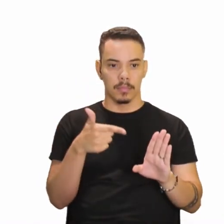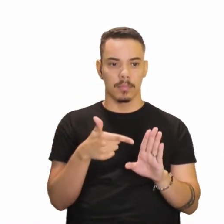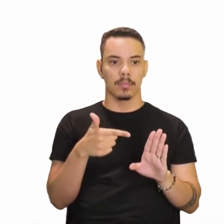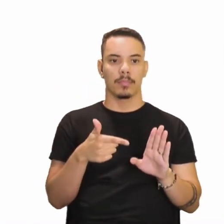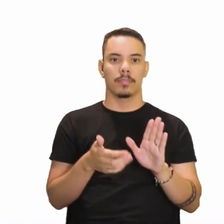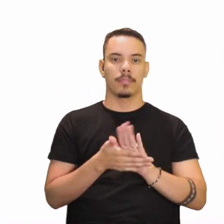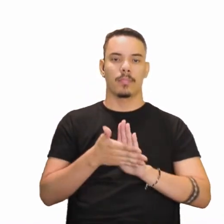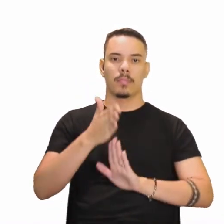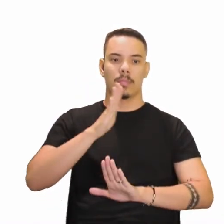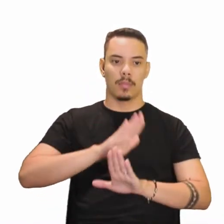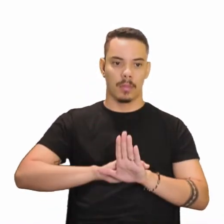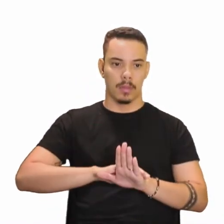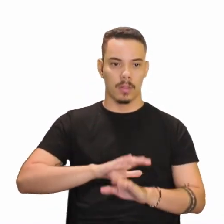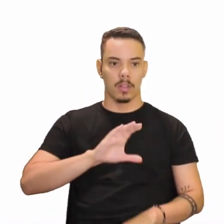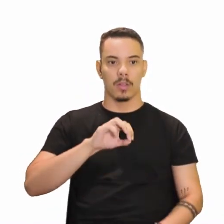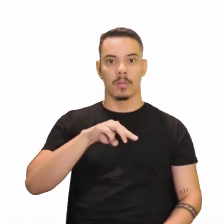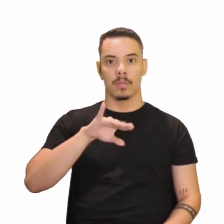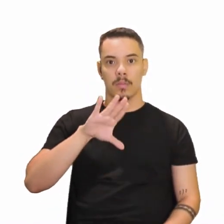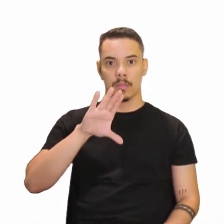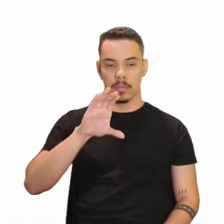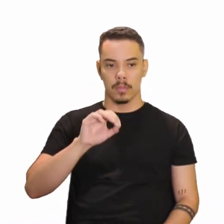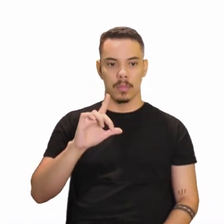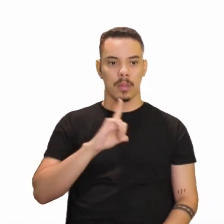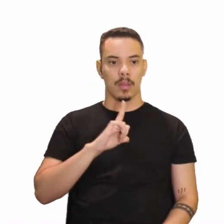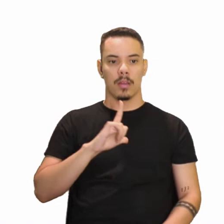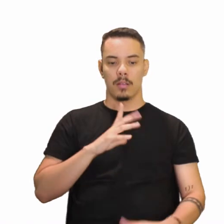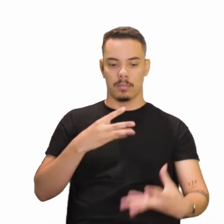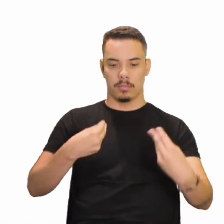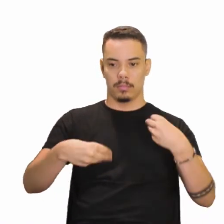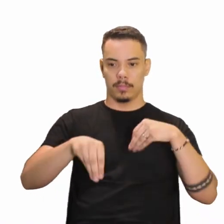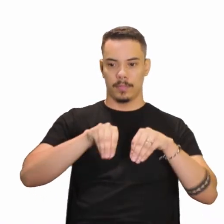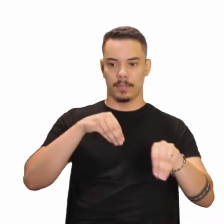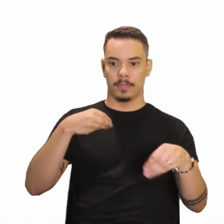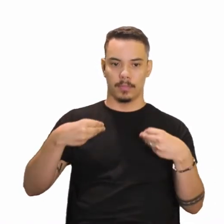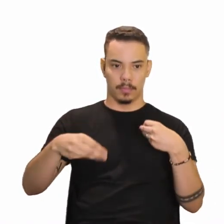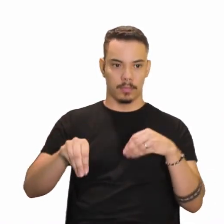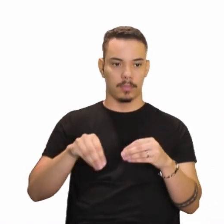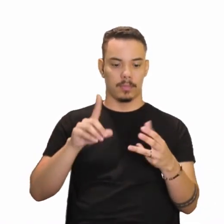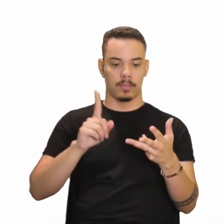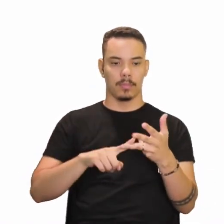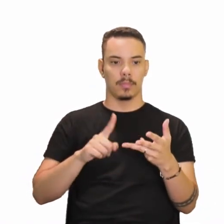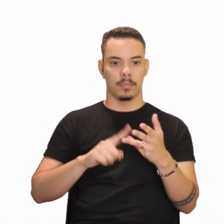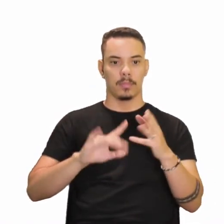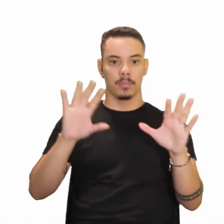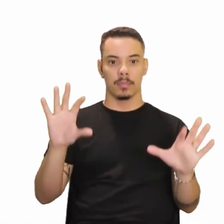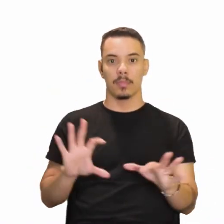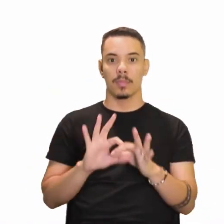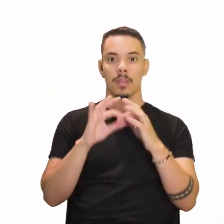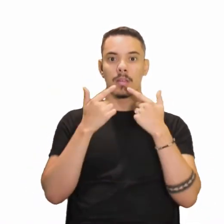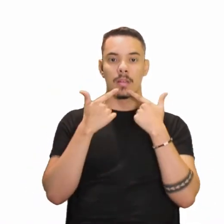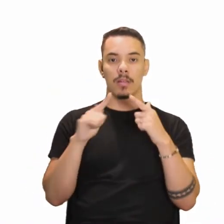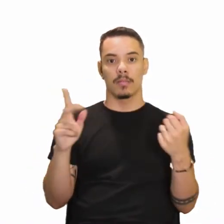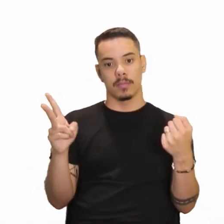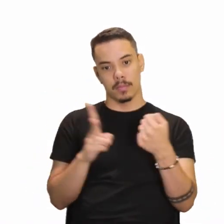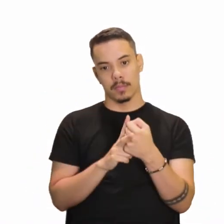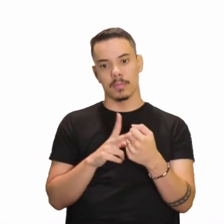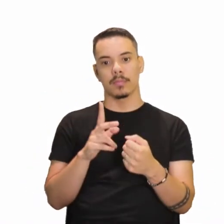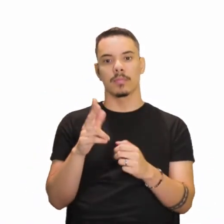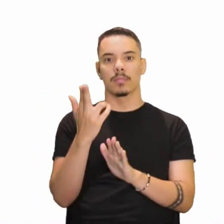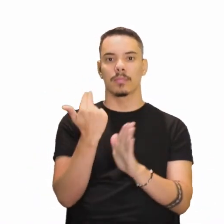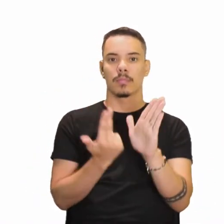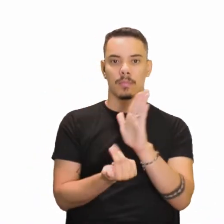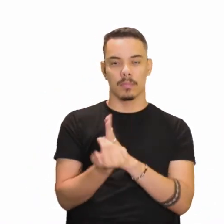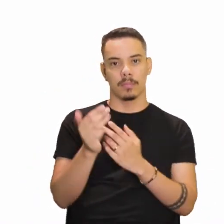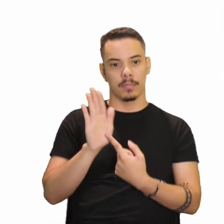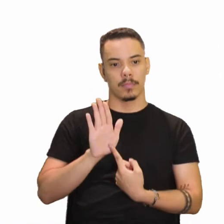ironia cômico tenha flexibilidade a associação da linguagem verbal ao desenho